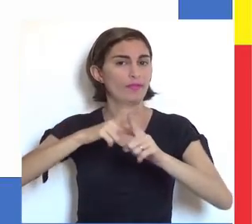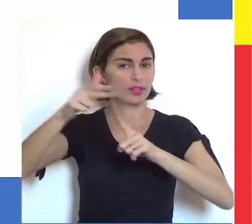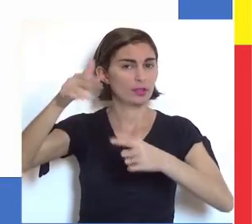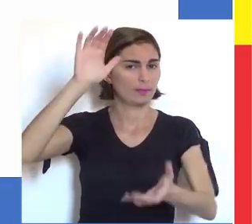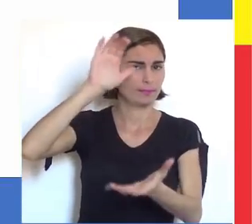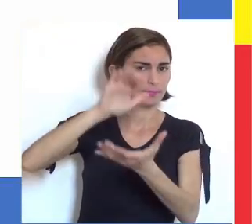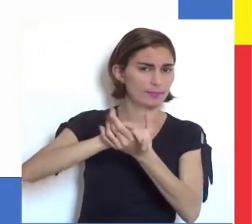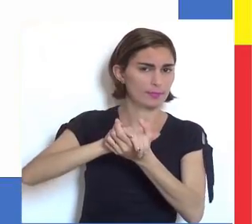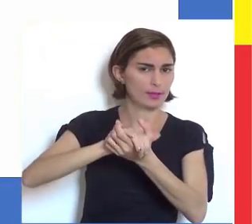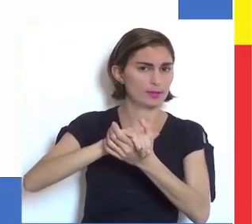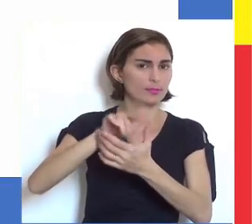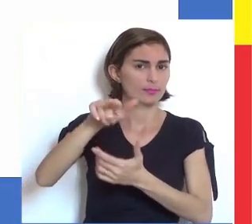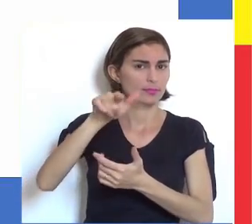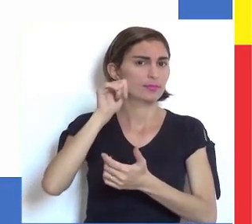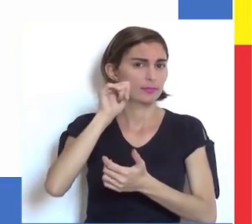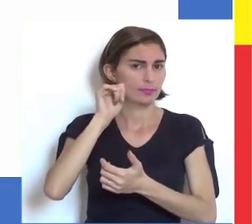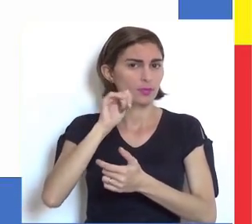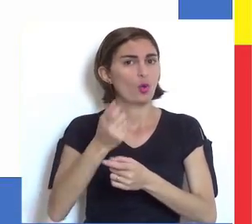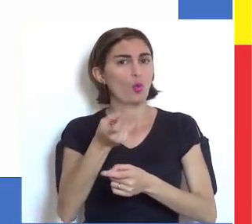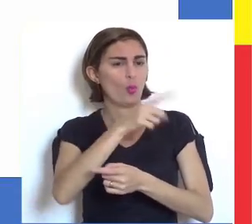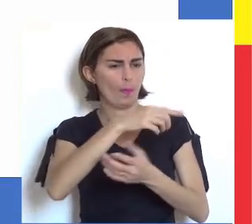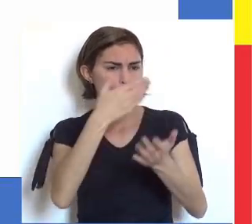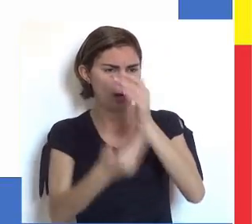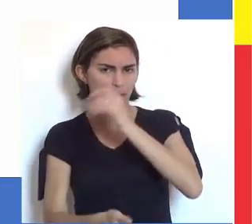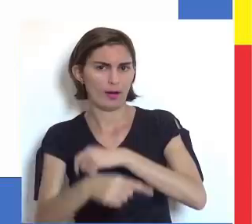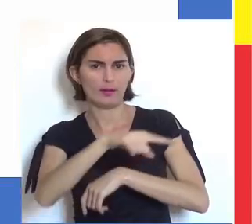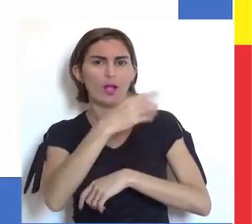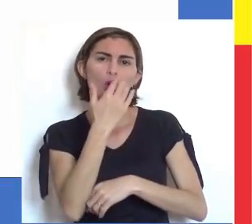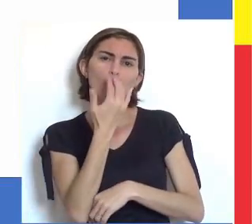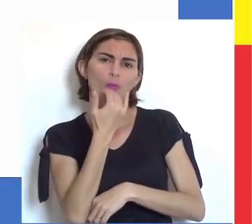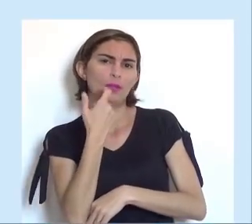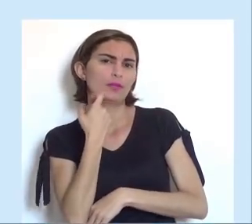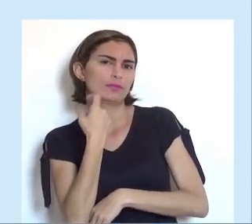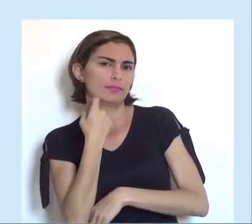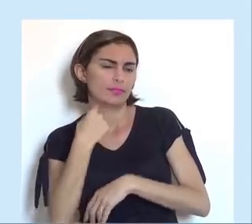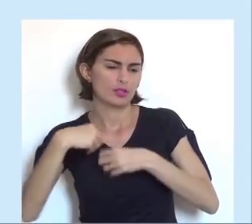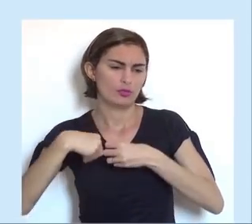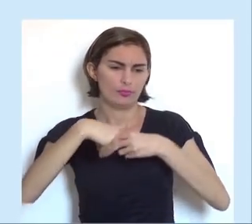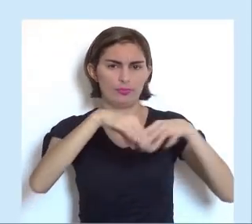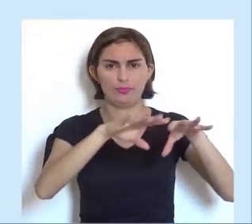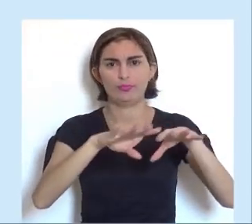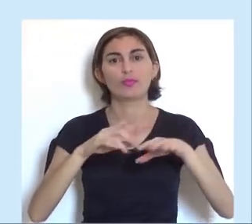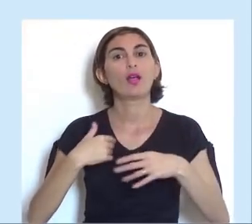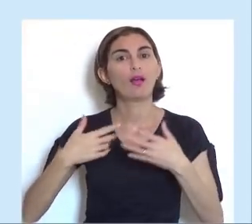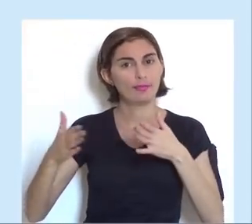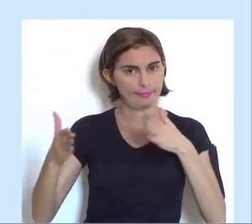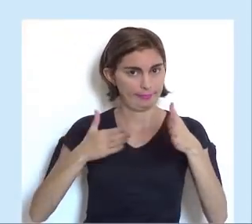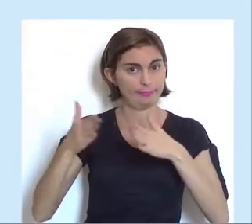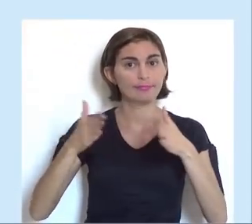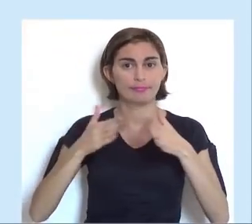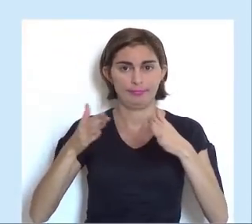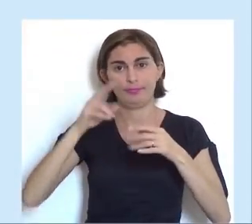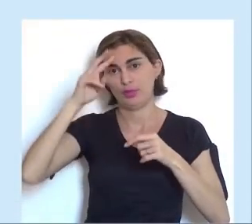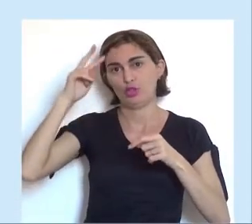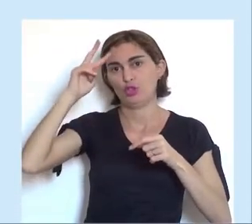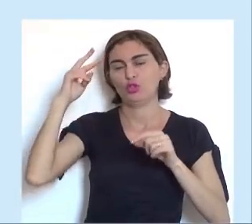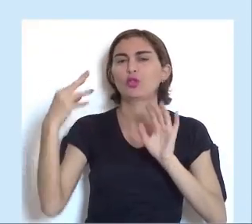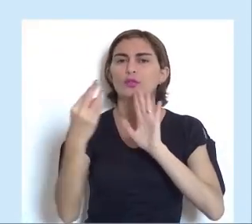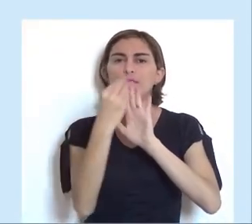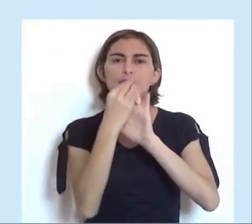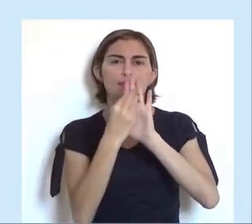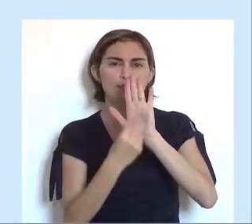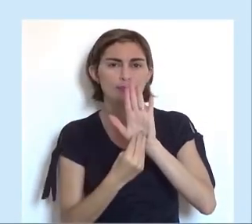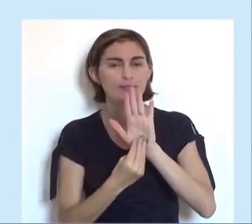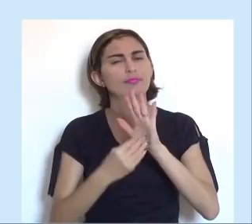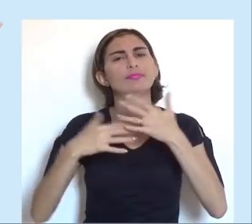princesa. O perdedor tornar-se-ia comida para peixes. Essa é a situação normal da história, certo? A história está